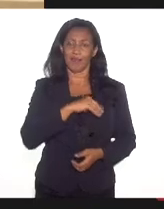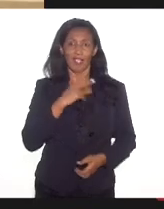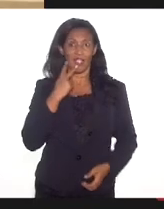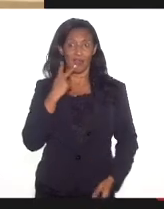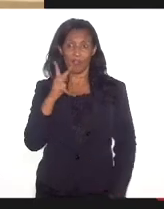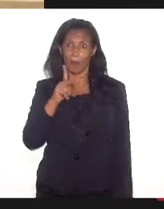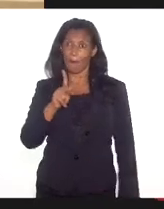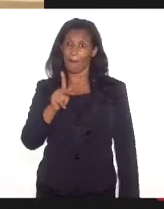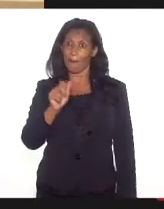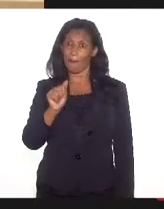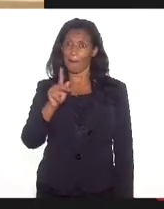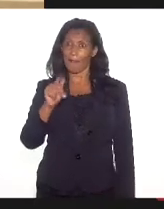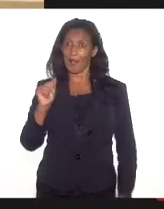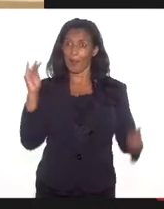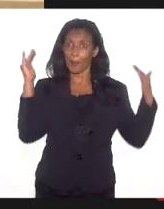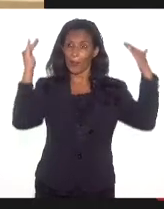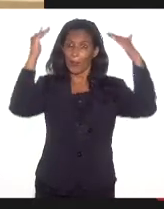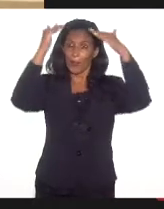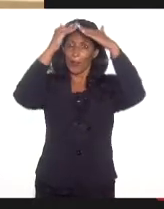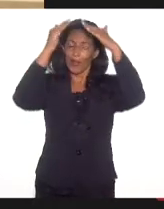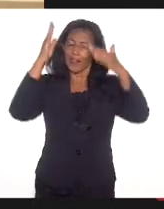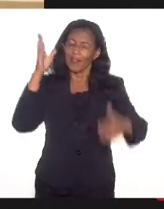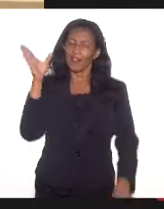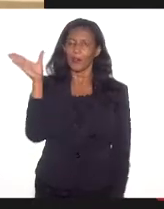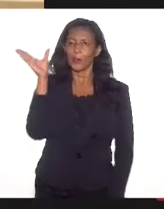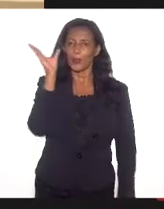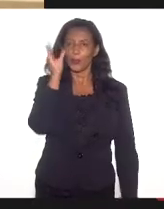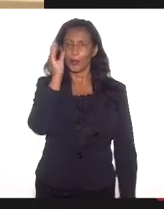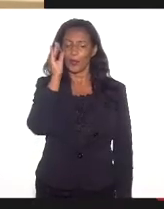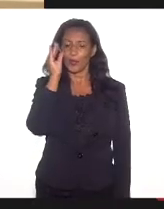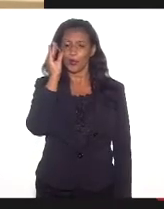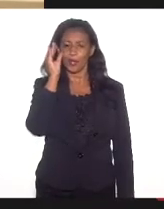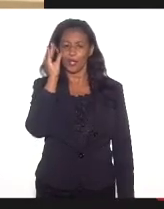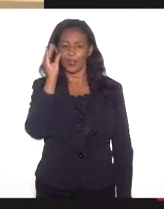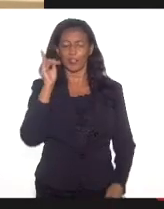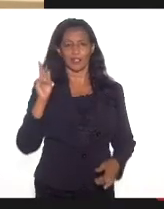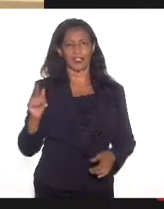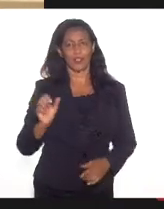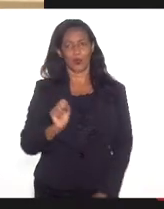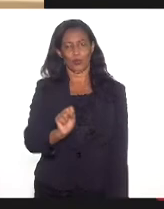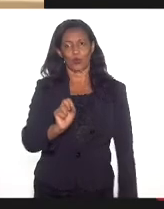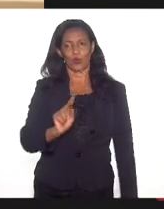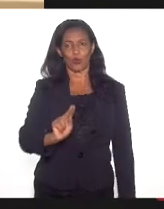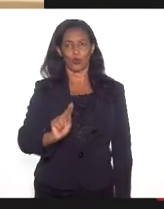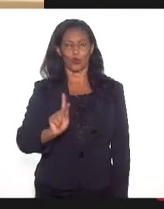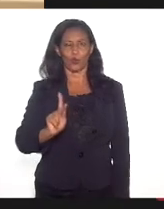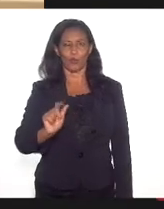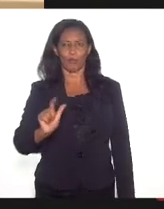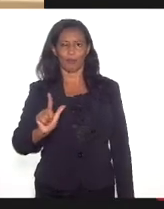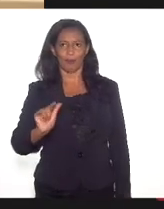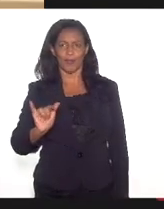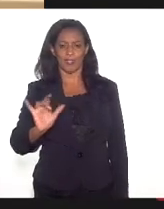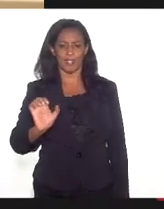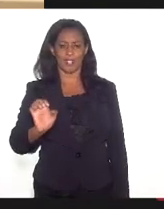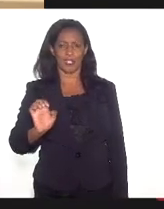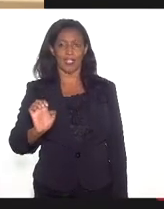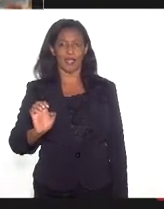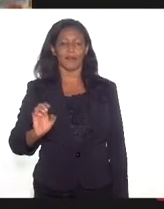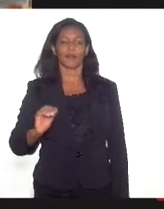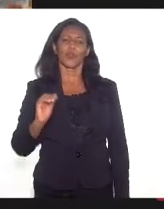Francisco e fico curiosa ao mesmo tempo Suplicy o que diria o Papa